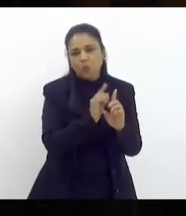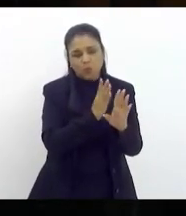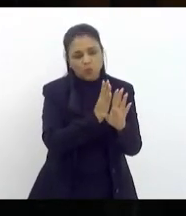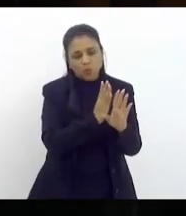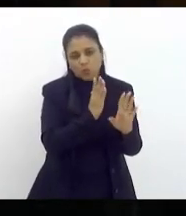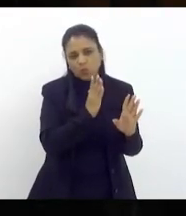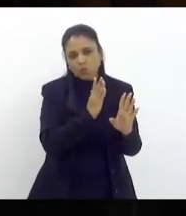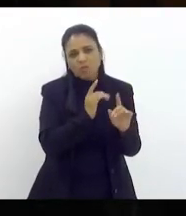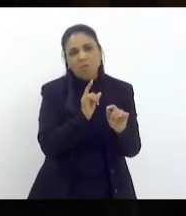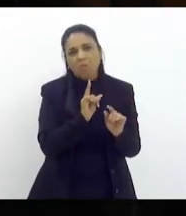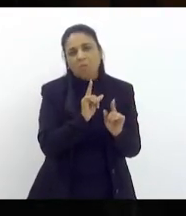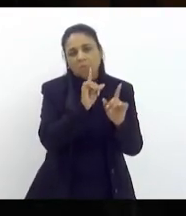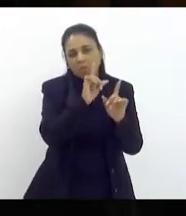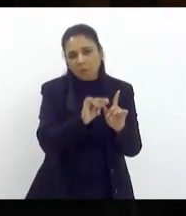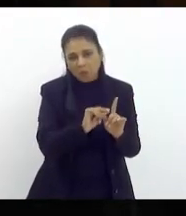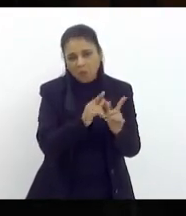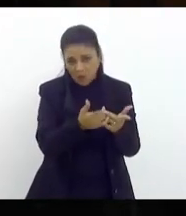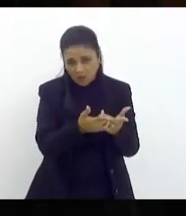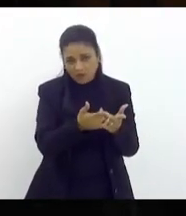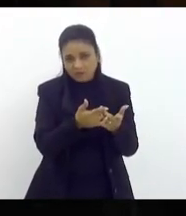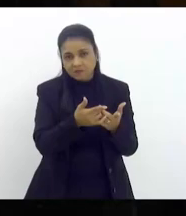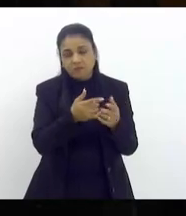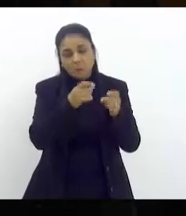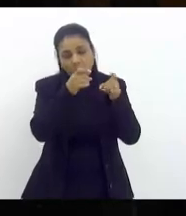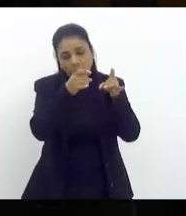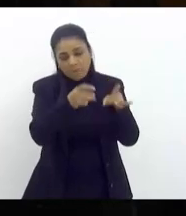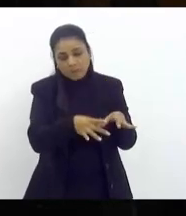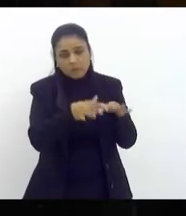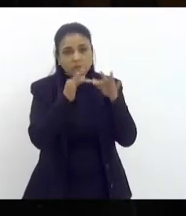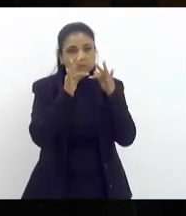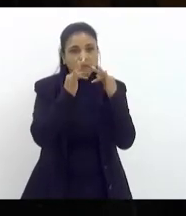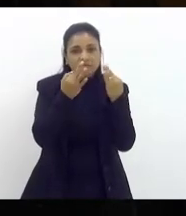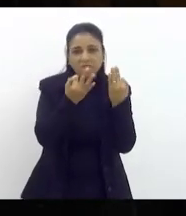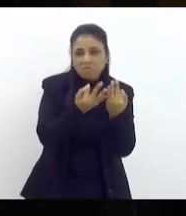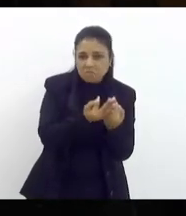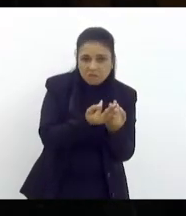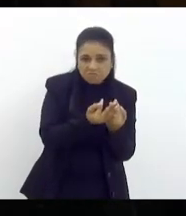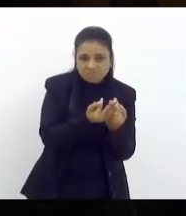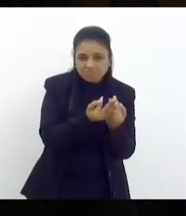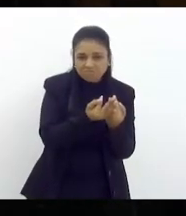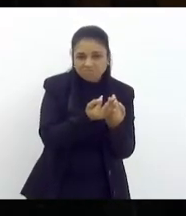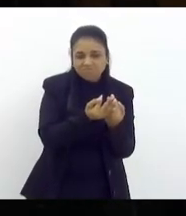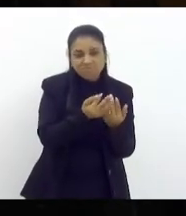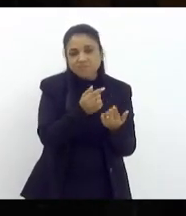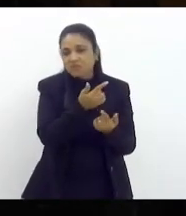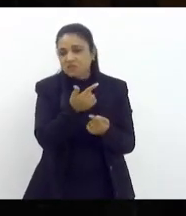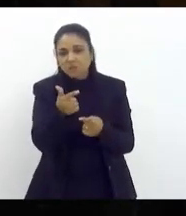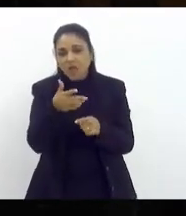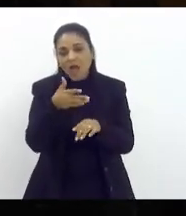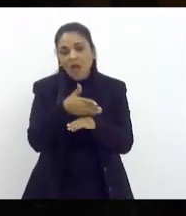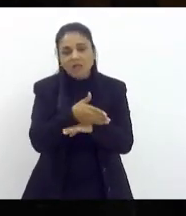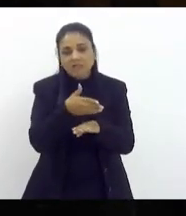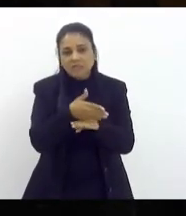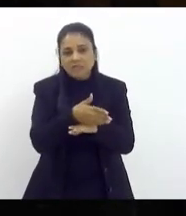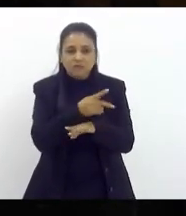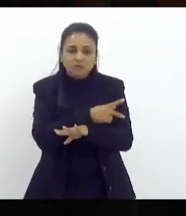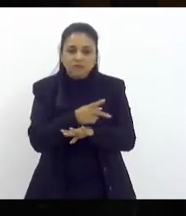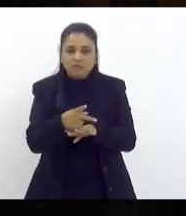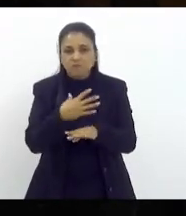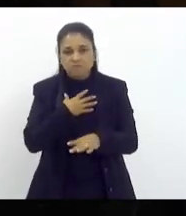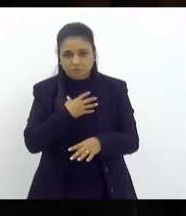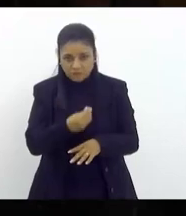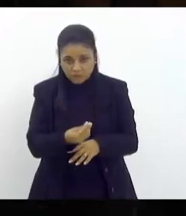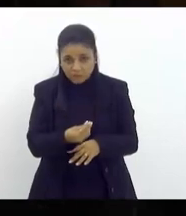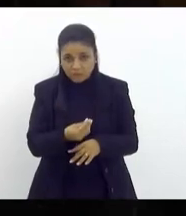ex-companheiros são abandonadas pelas famílias são e não podem ter acesso aos seus filhos então a gente viu